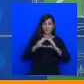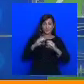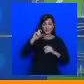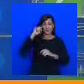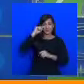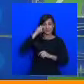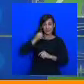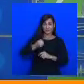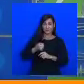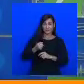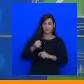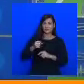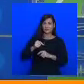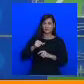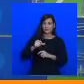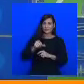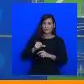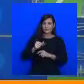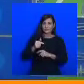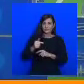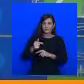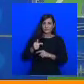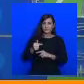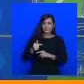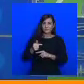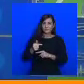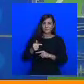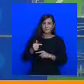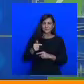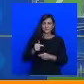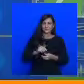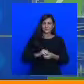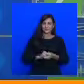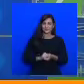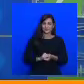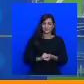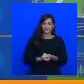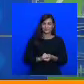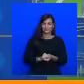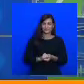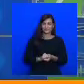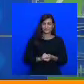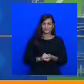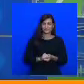Bola preta, número 97. Preta 97.